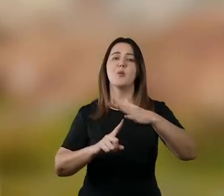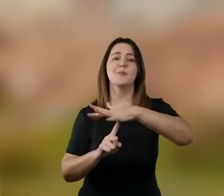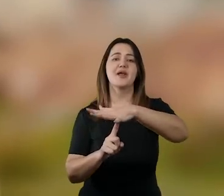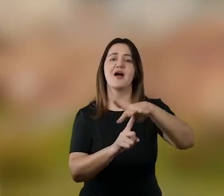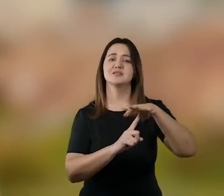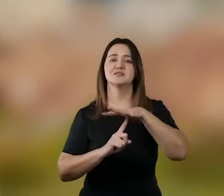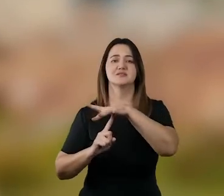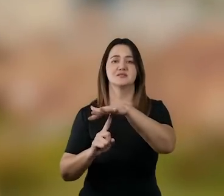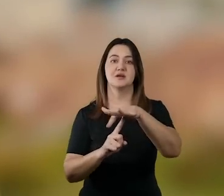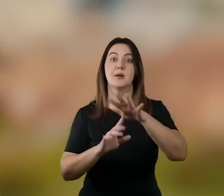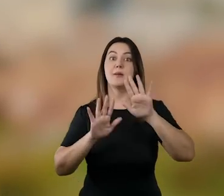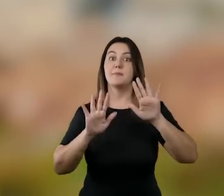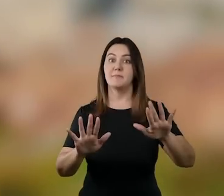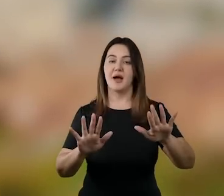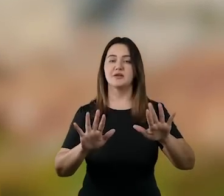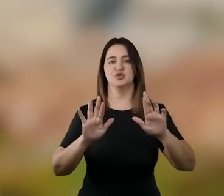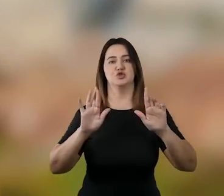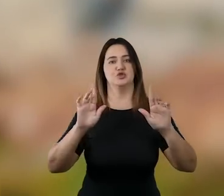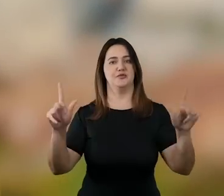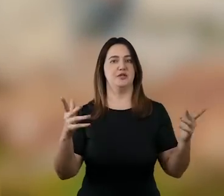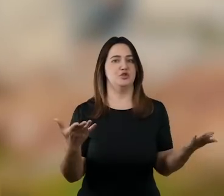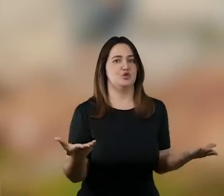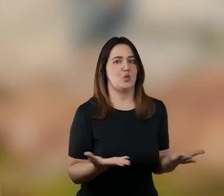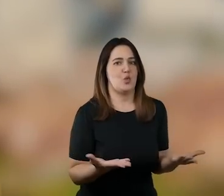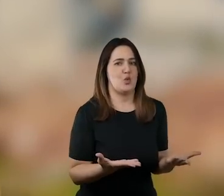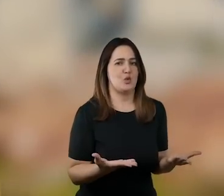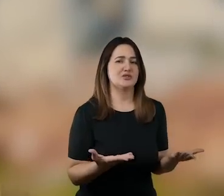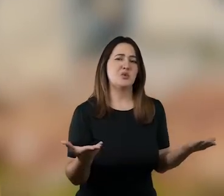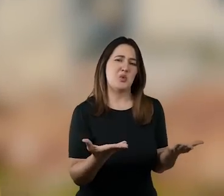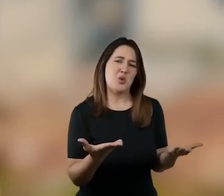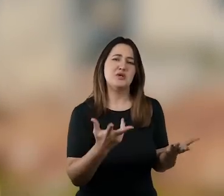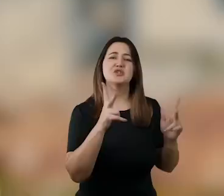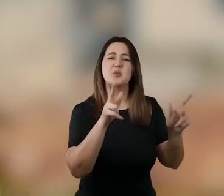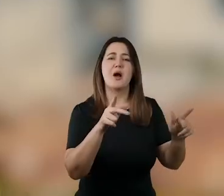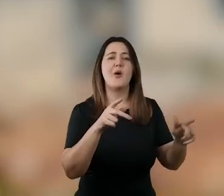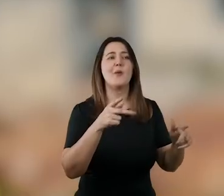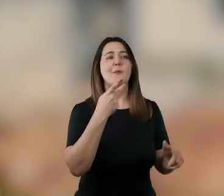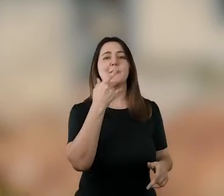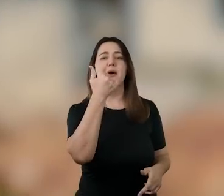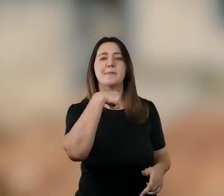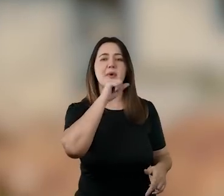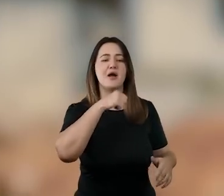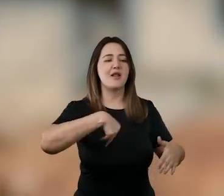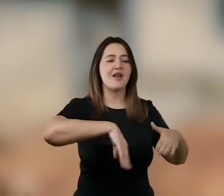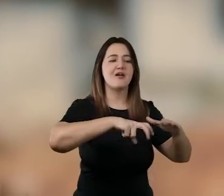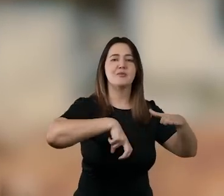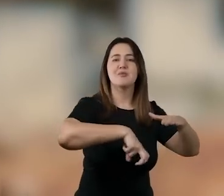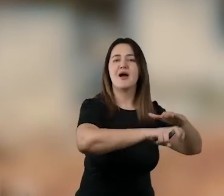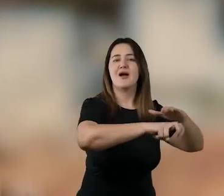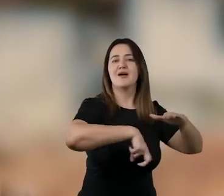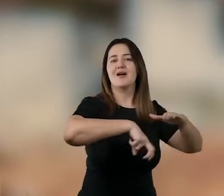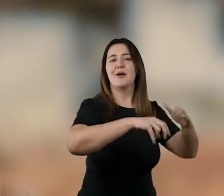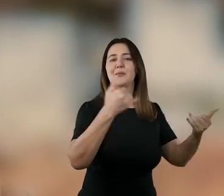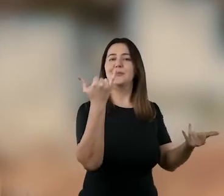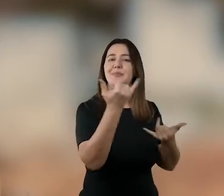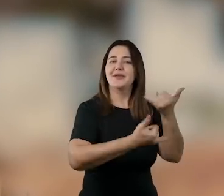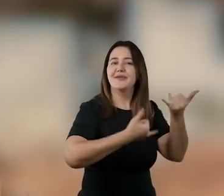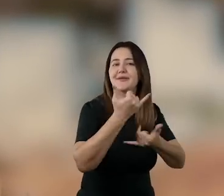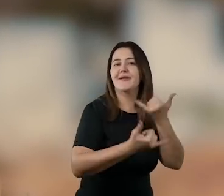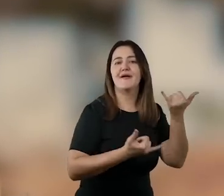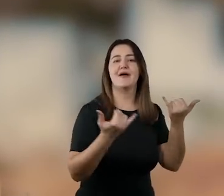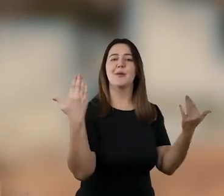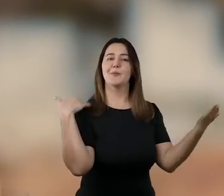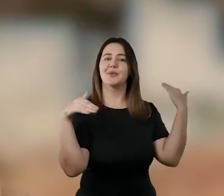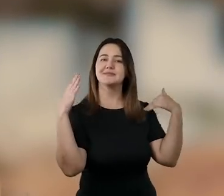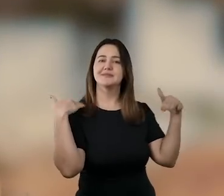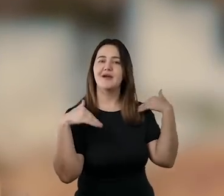praça. Mas o seu sentido era muito maior do que um parquinho, onde os pais levavam os filhos para brincar ou onde os donos de cachorro levavam